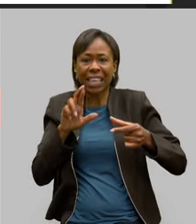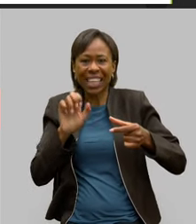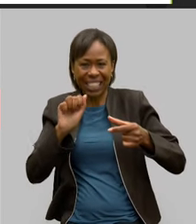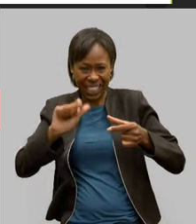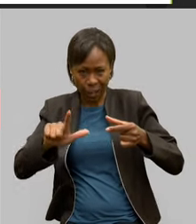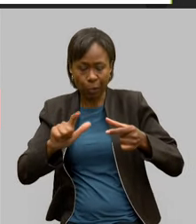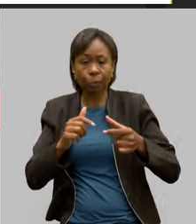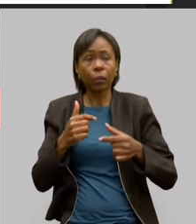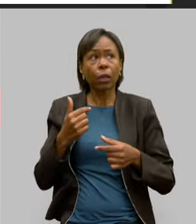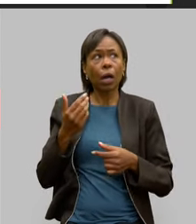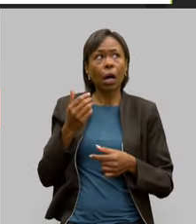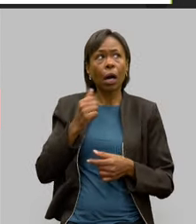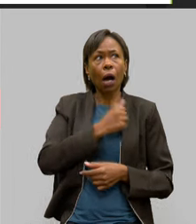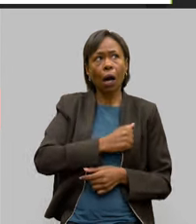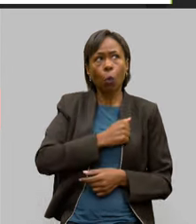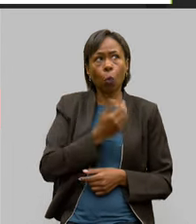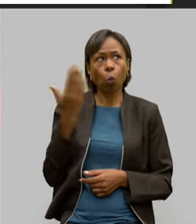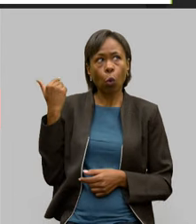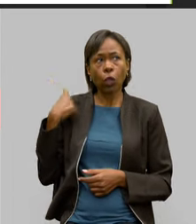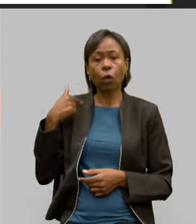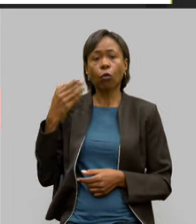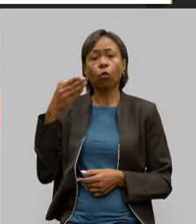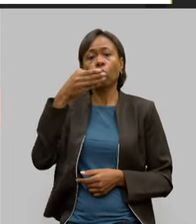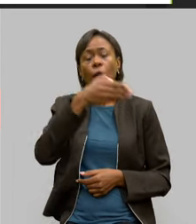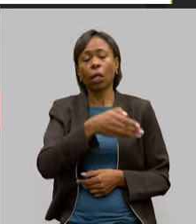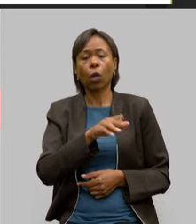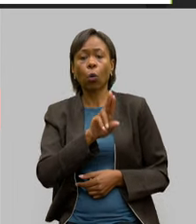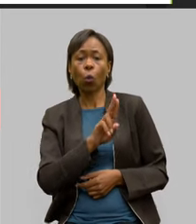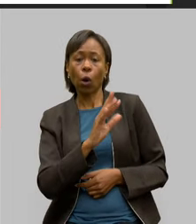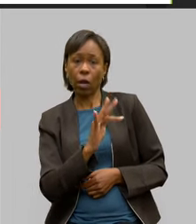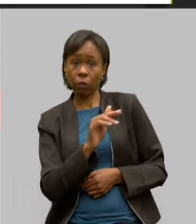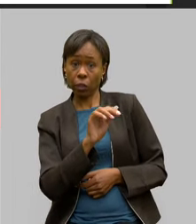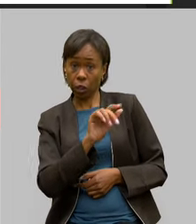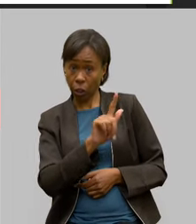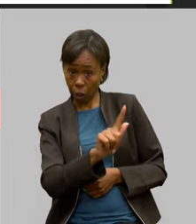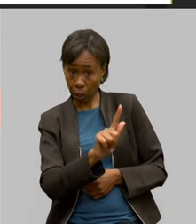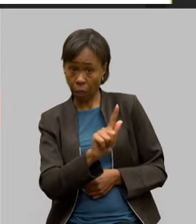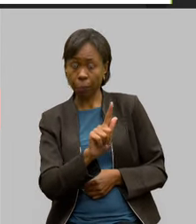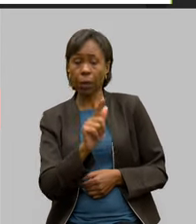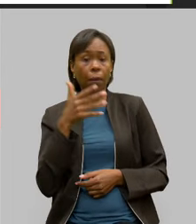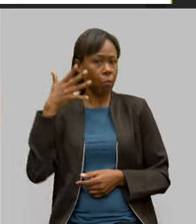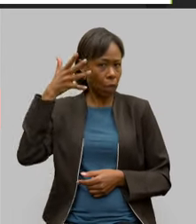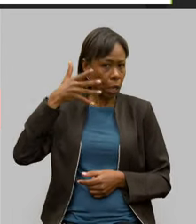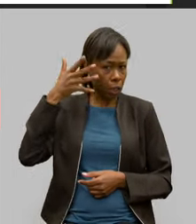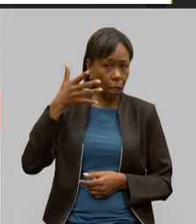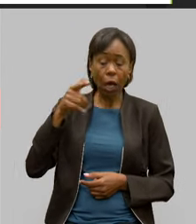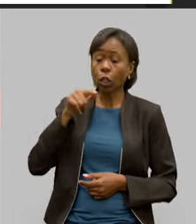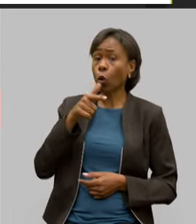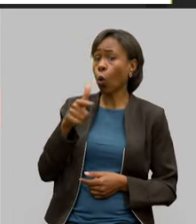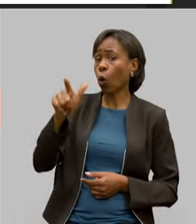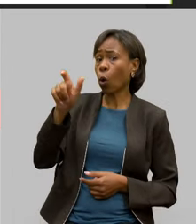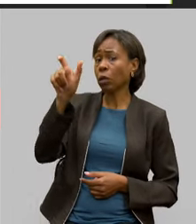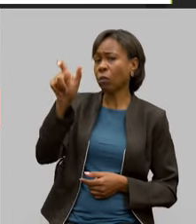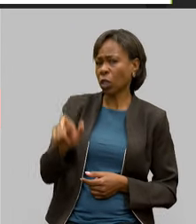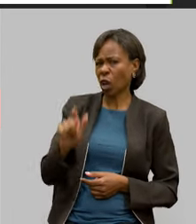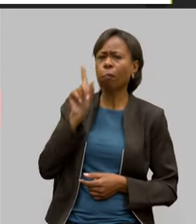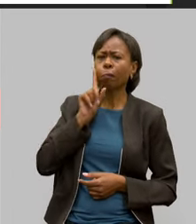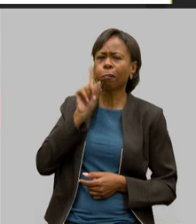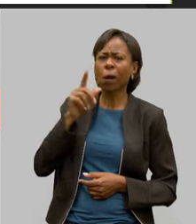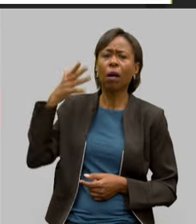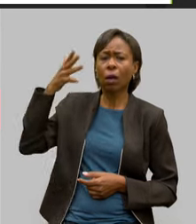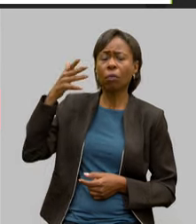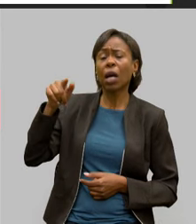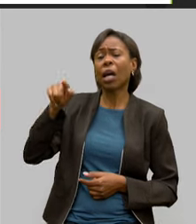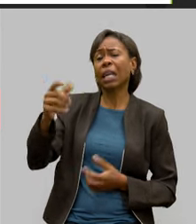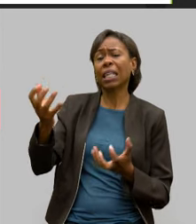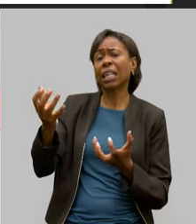na UFG fui dividir com um sujeito que tava vindo dos Estados Unidos e ele queria saber com quem que ele ia dividir então ele